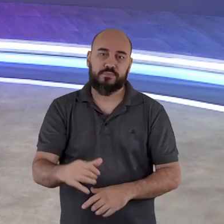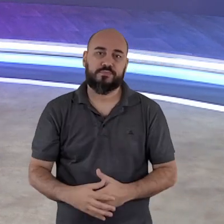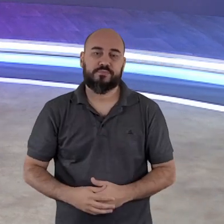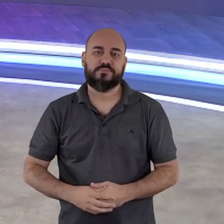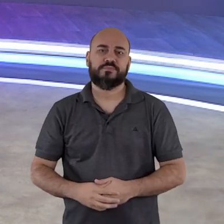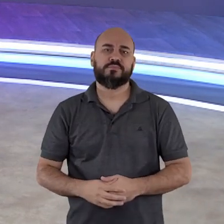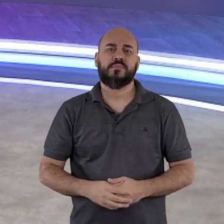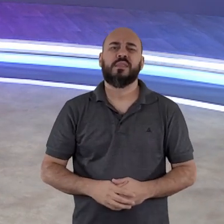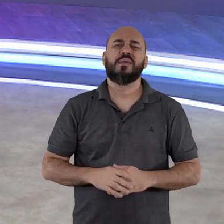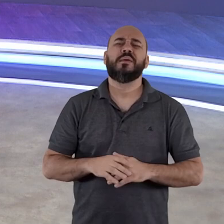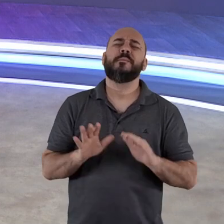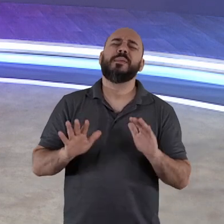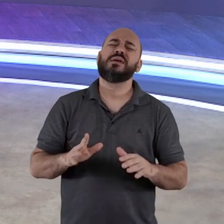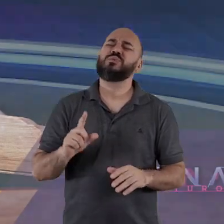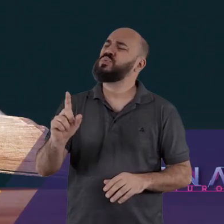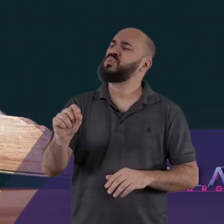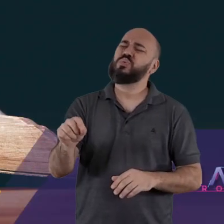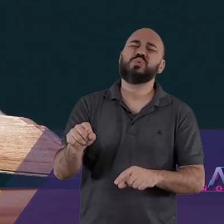neste momento?